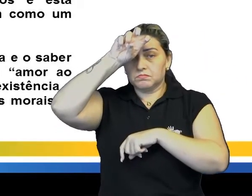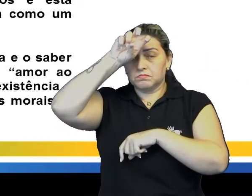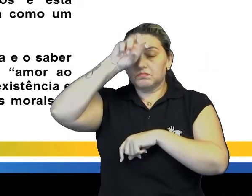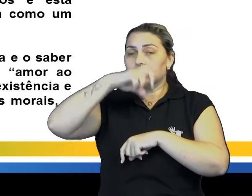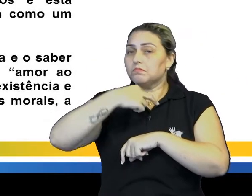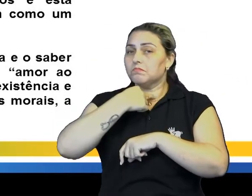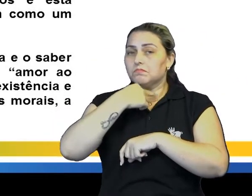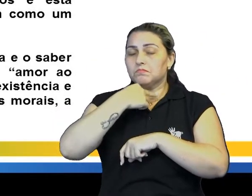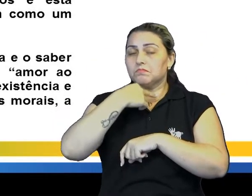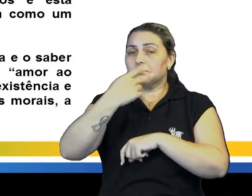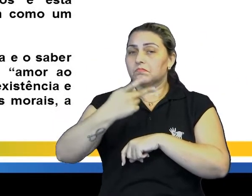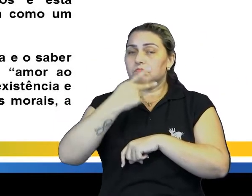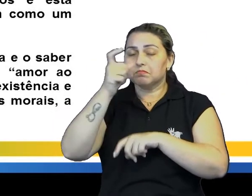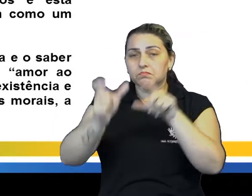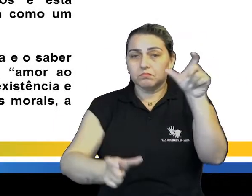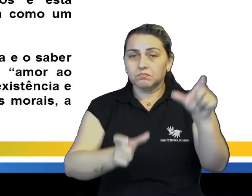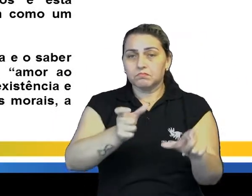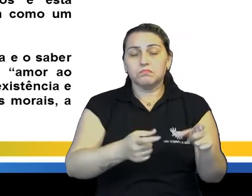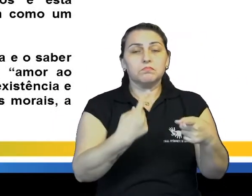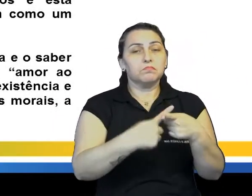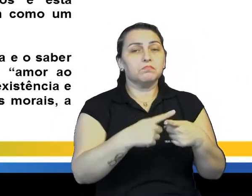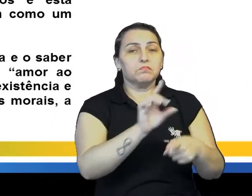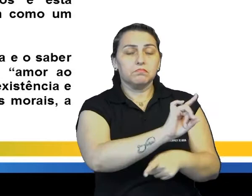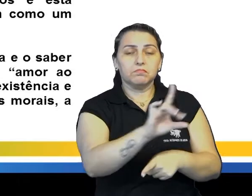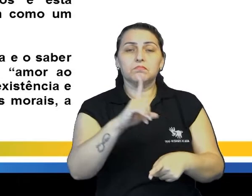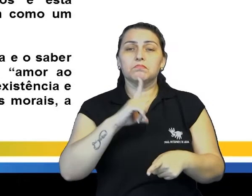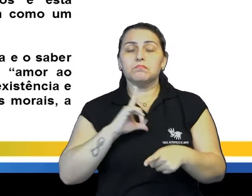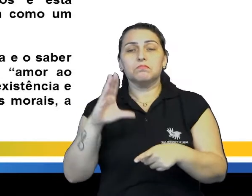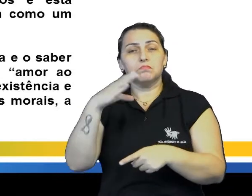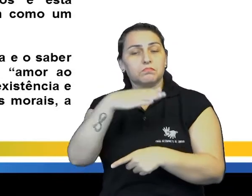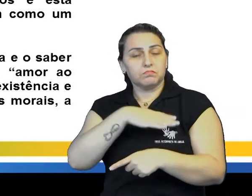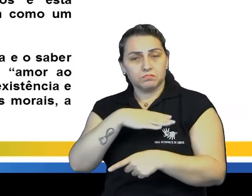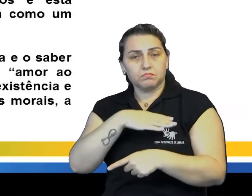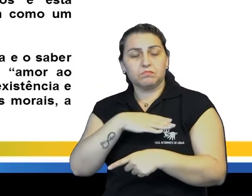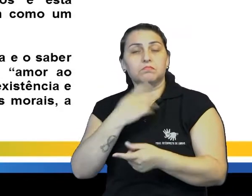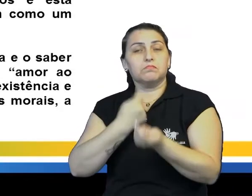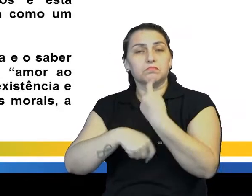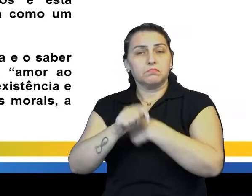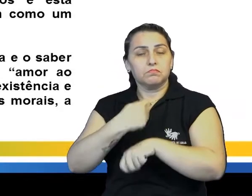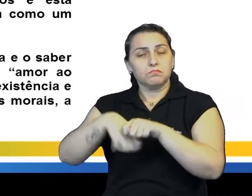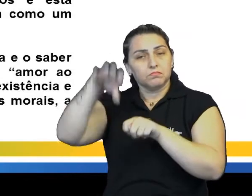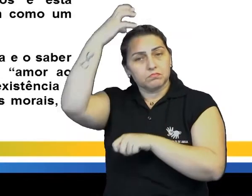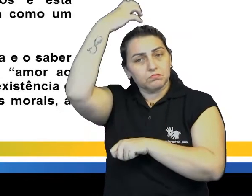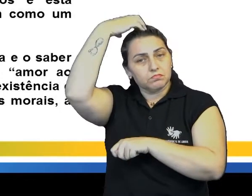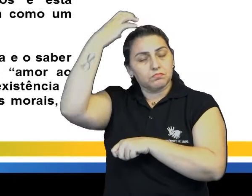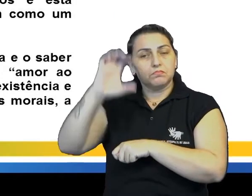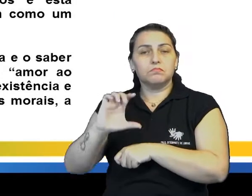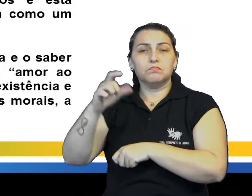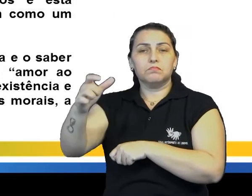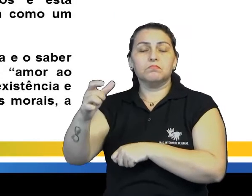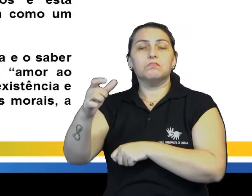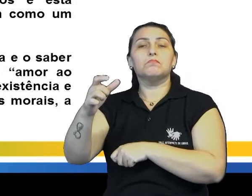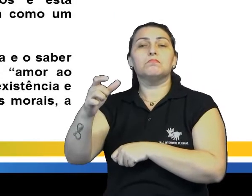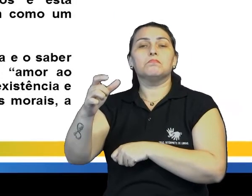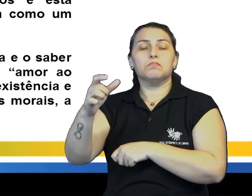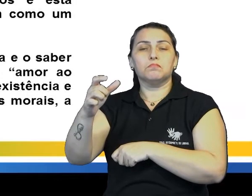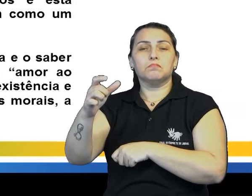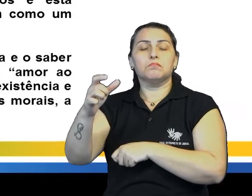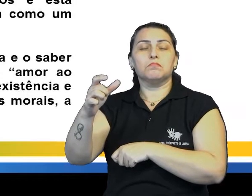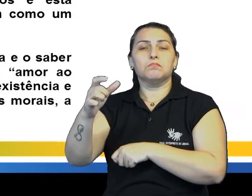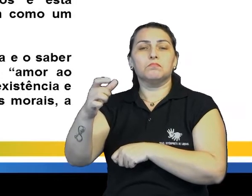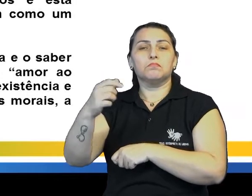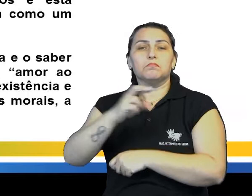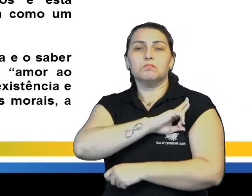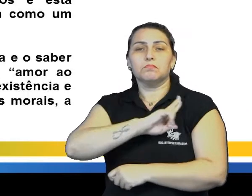gregos, porque cada um tinha sua cidade. Um era administrado por uma monarquia, outros eram uma república,